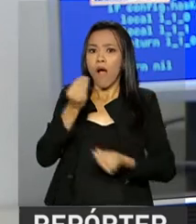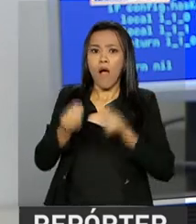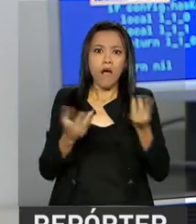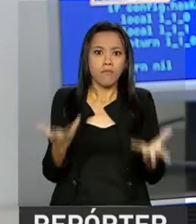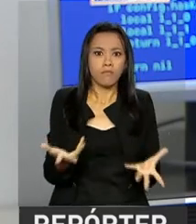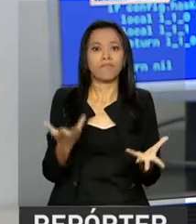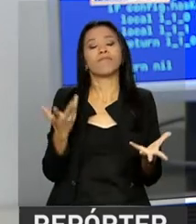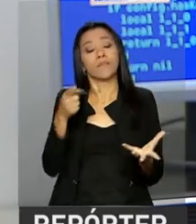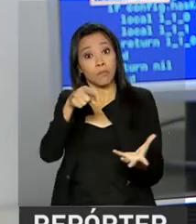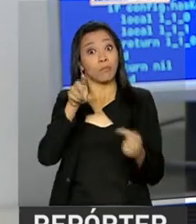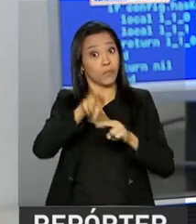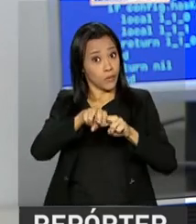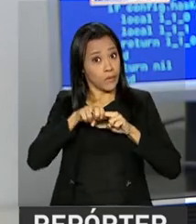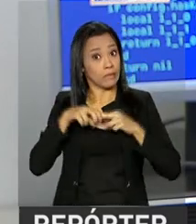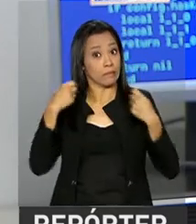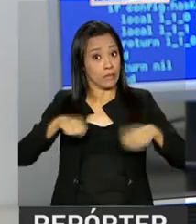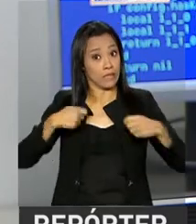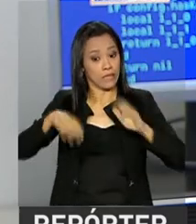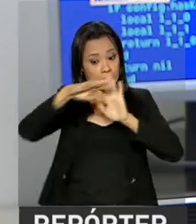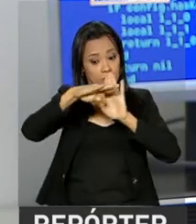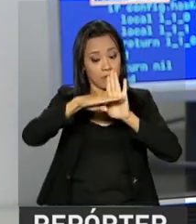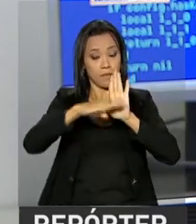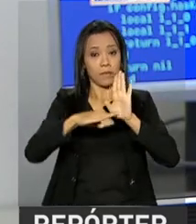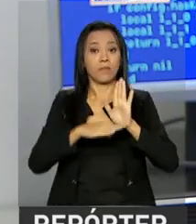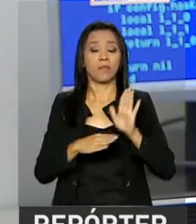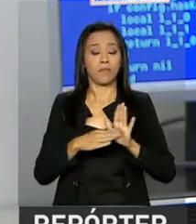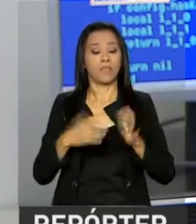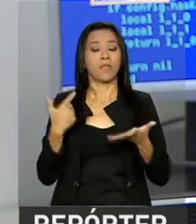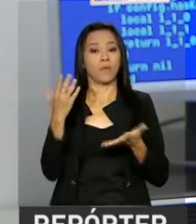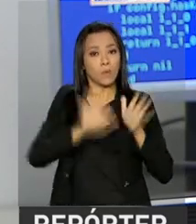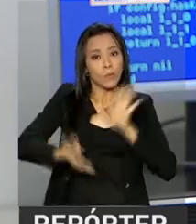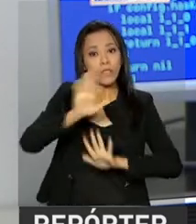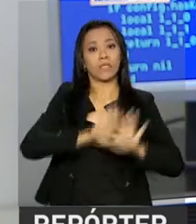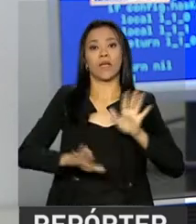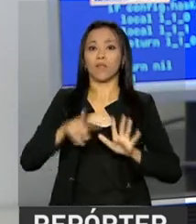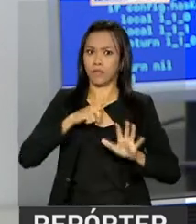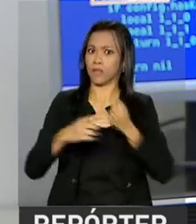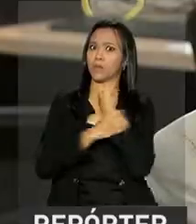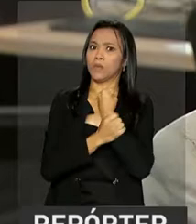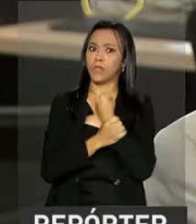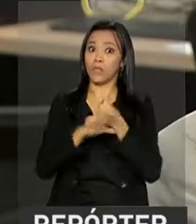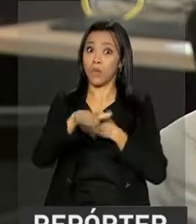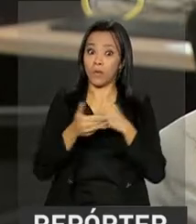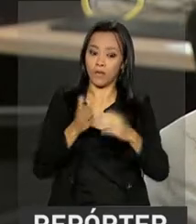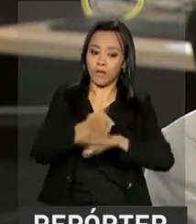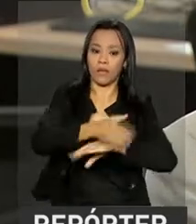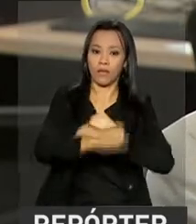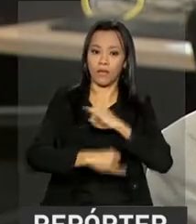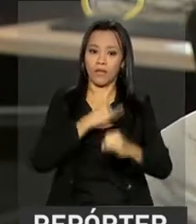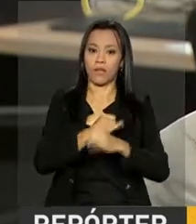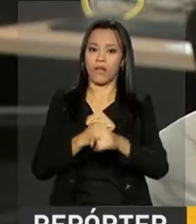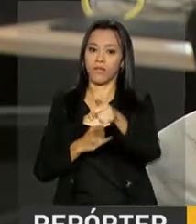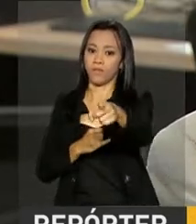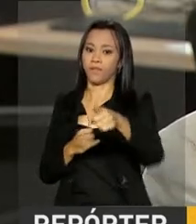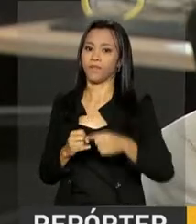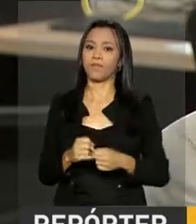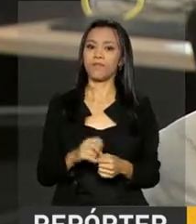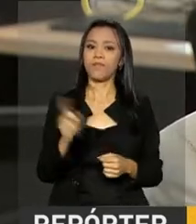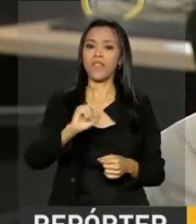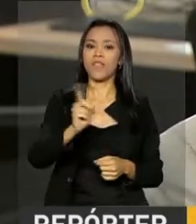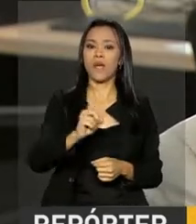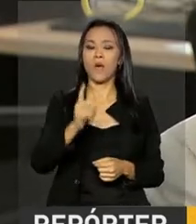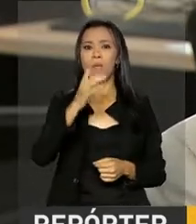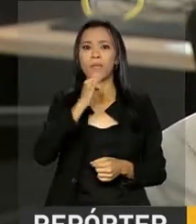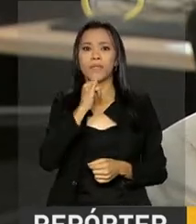é preciso seguir as orientações de segurança a hora de navegar na internet não se deixar enganar por ofertas